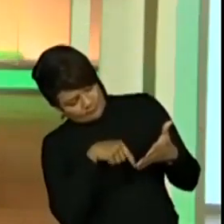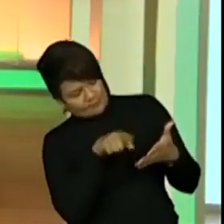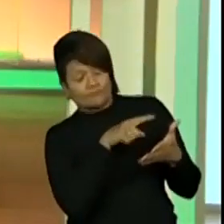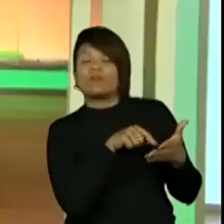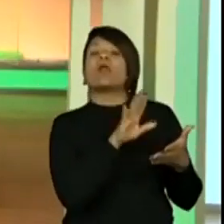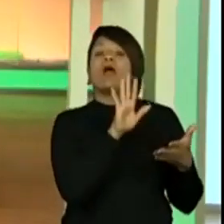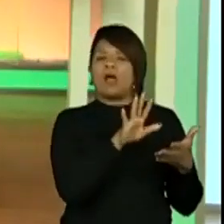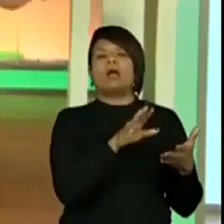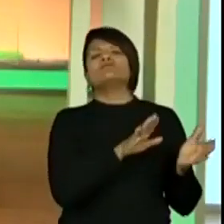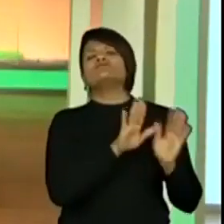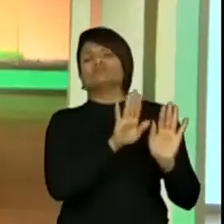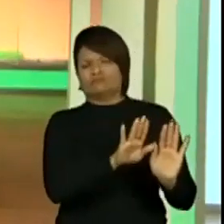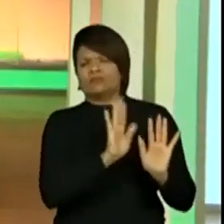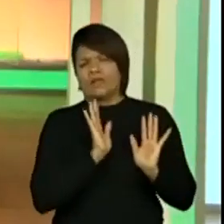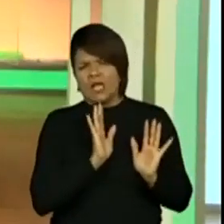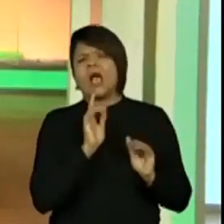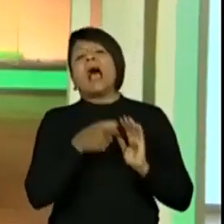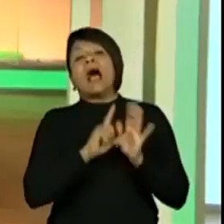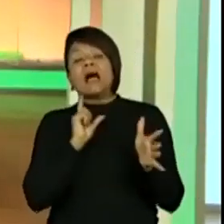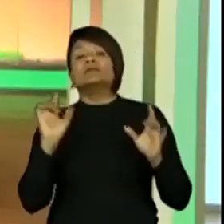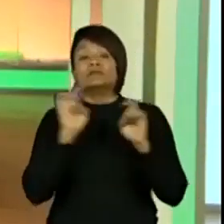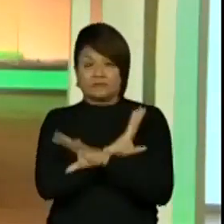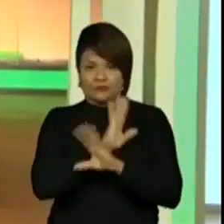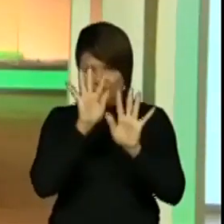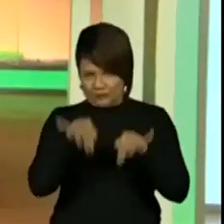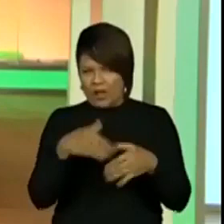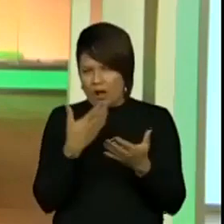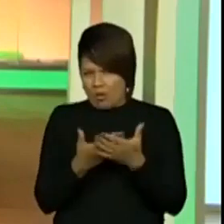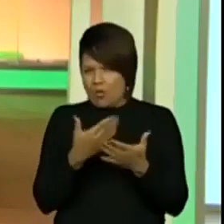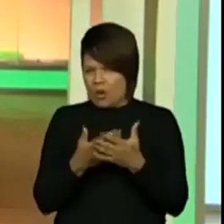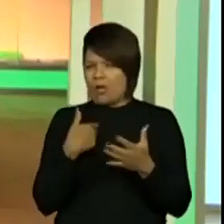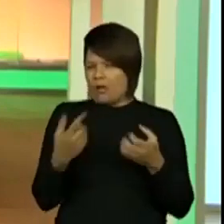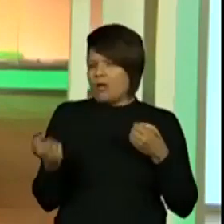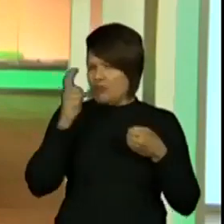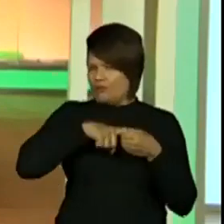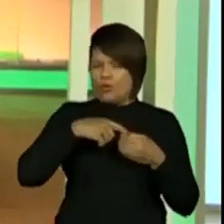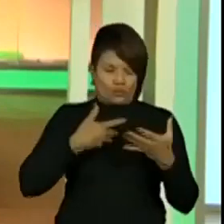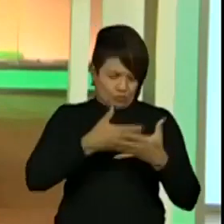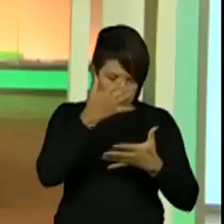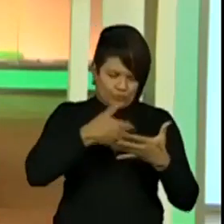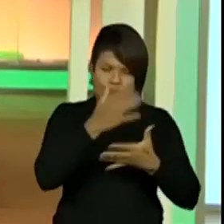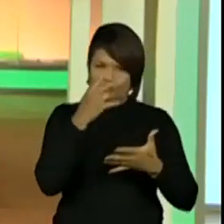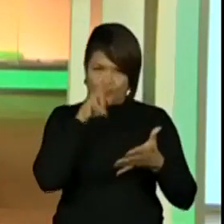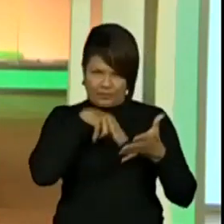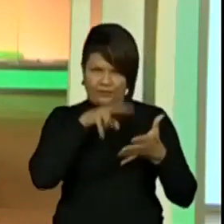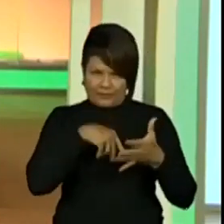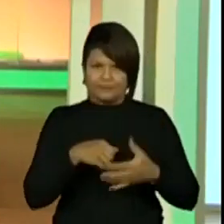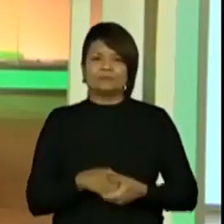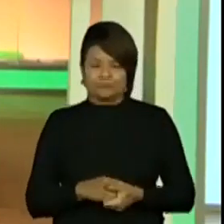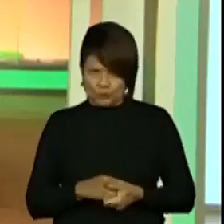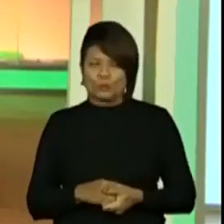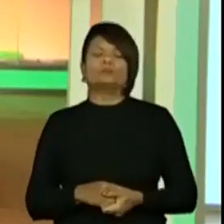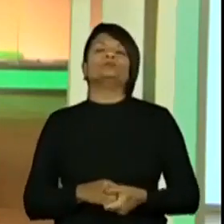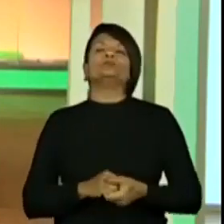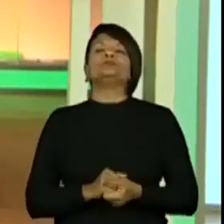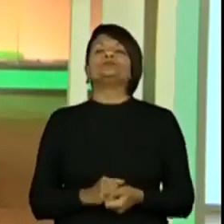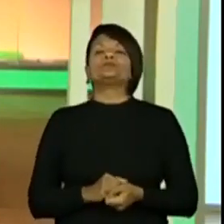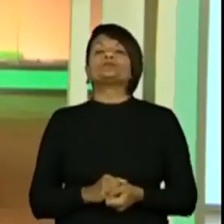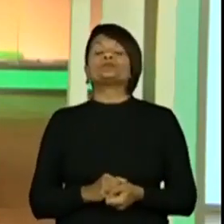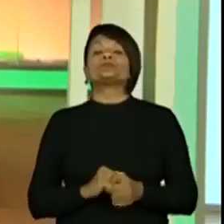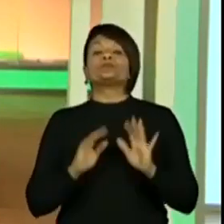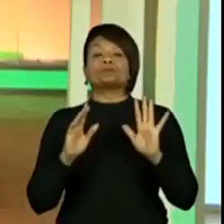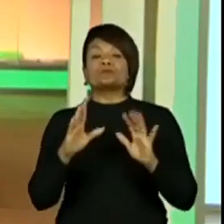Bom, daqui a pouco, antes de terminar a aula, eu volto um pouquinho para fazer ler mais uma interação de vocês, tá bom?